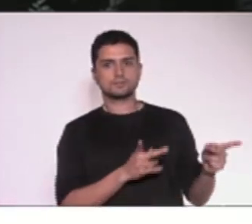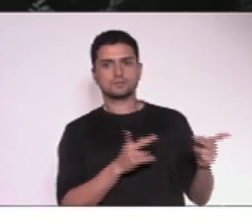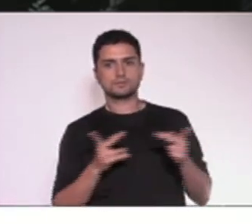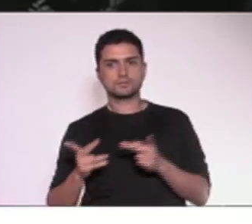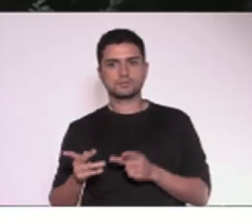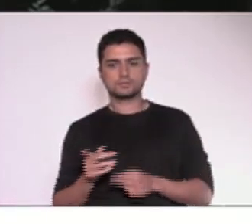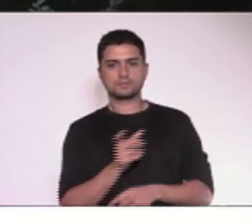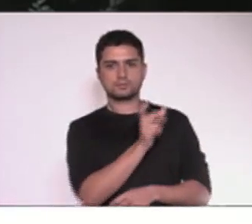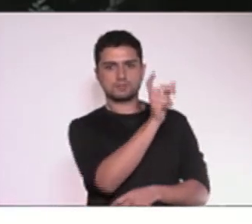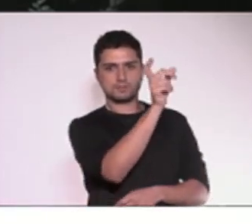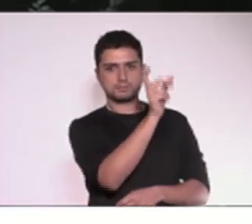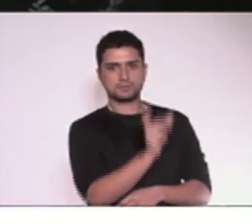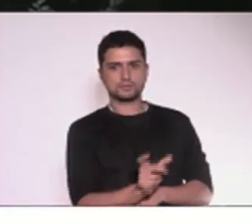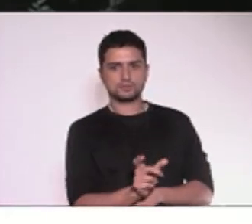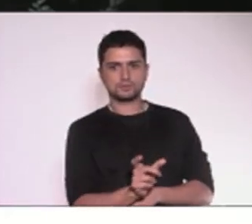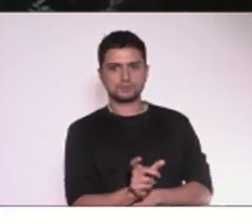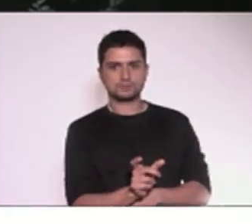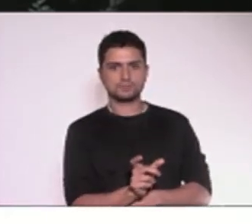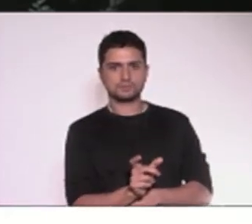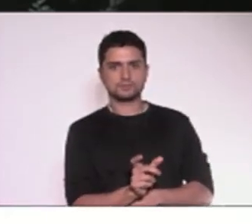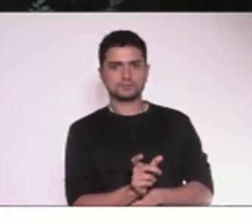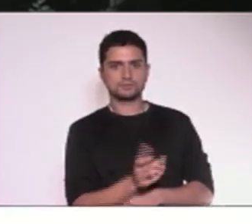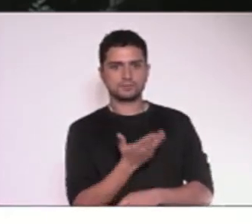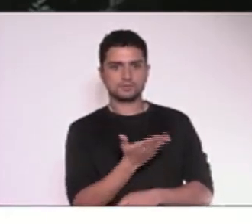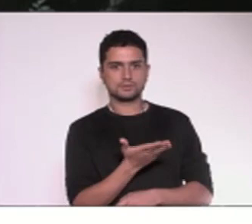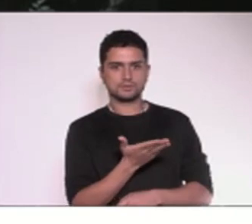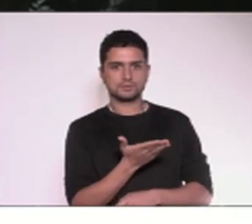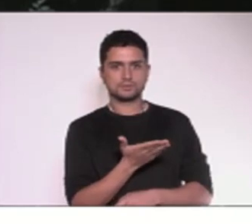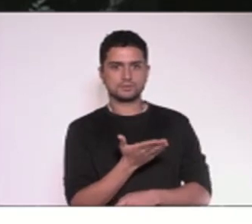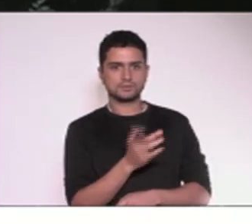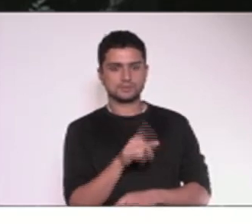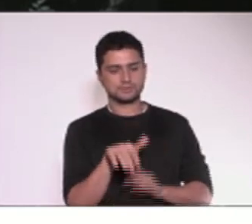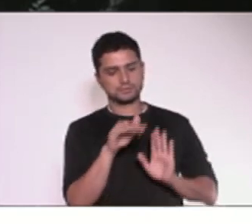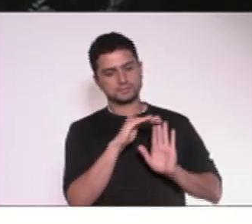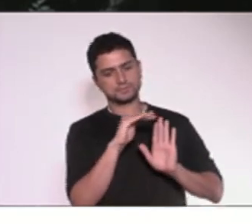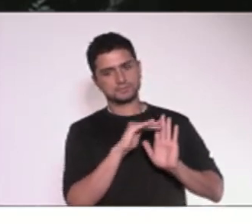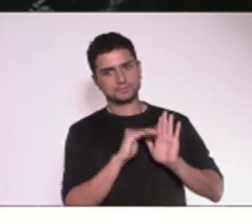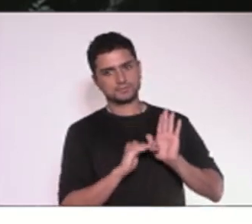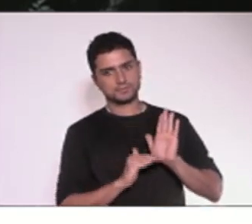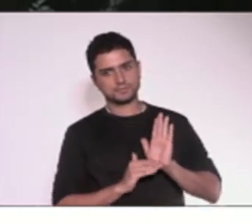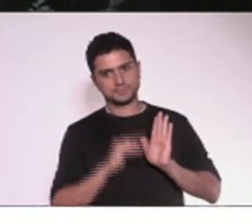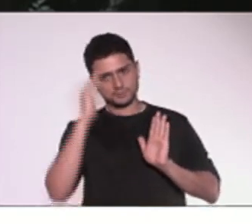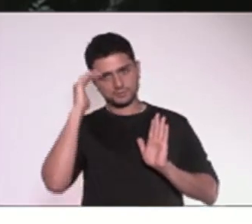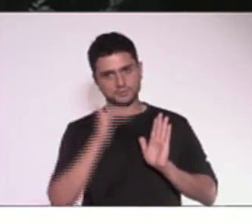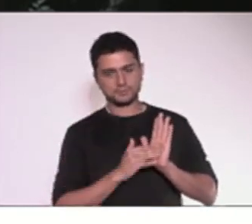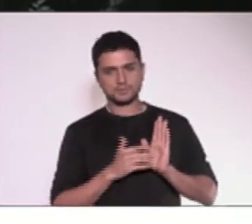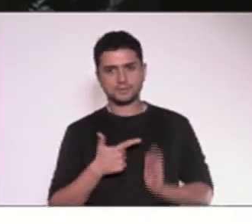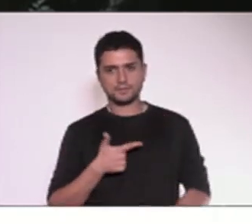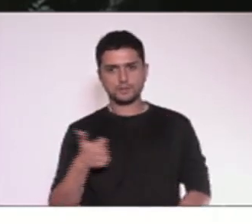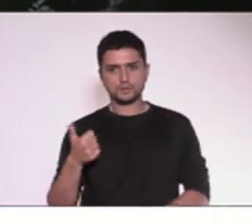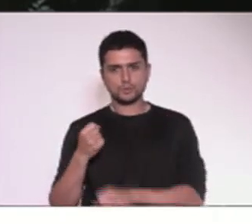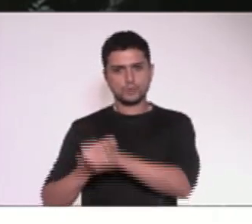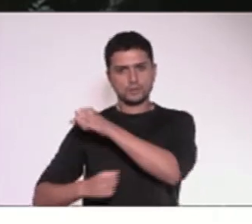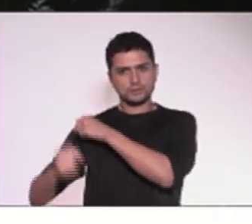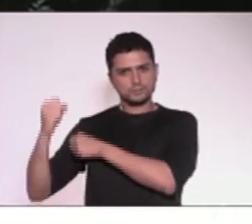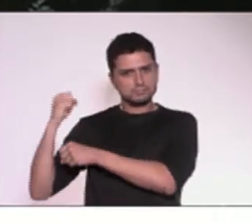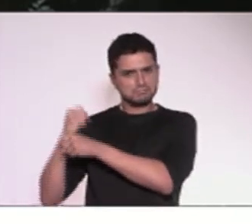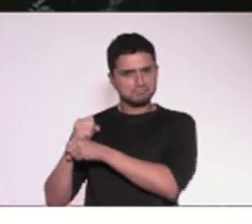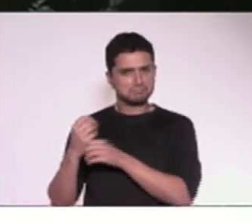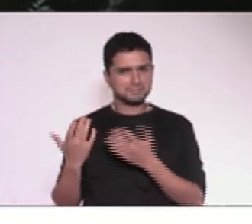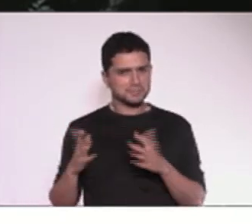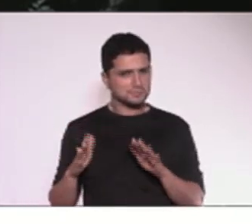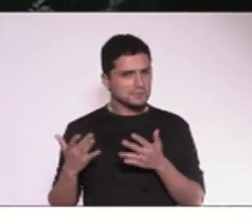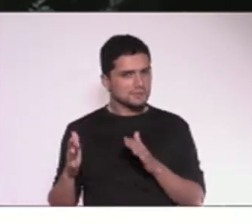rumo normal das medalhas. Há 21 anos atrás, mais ou